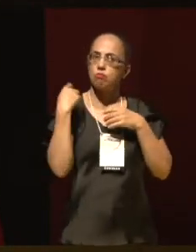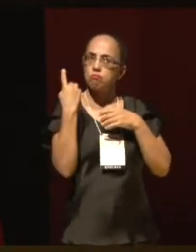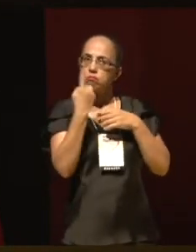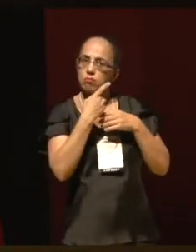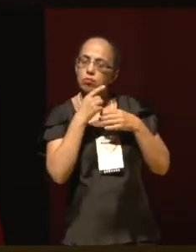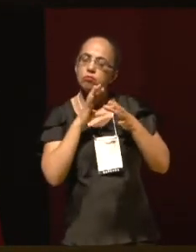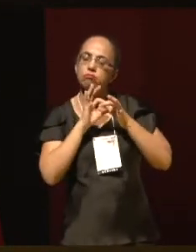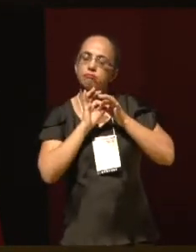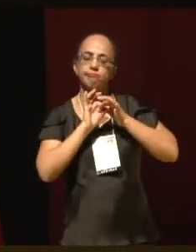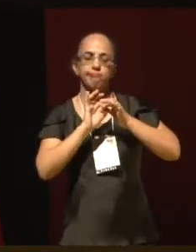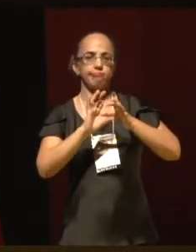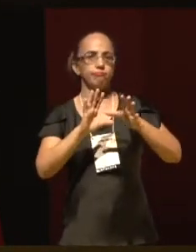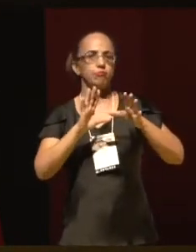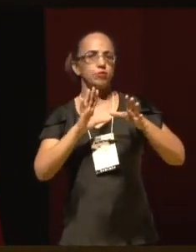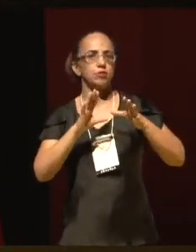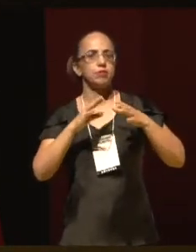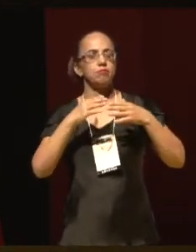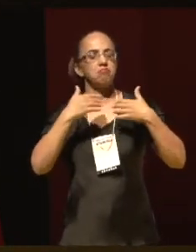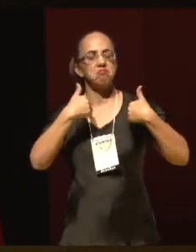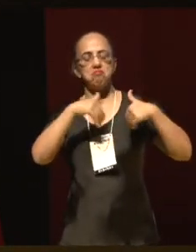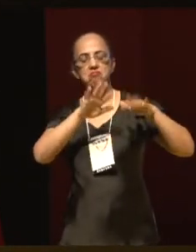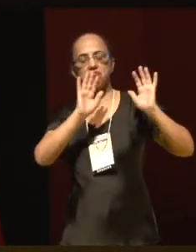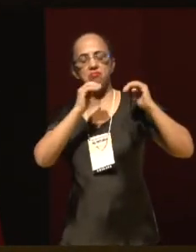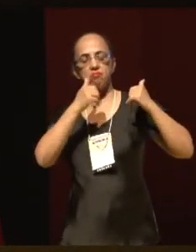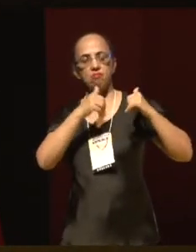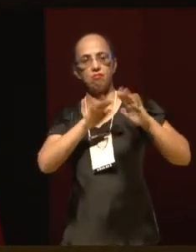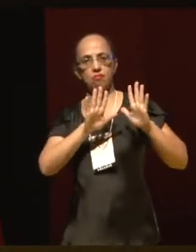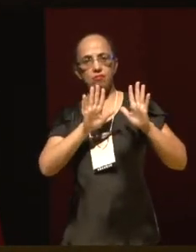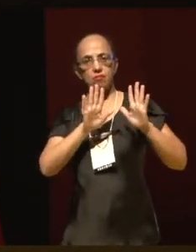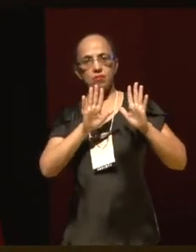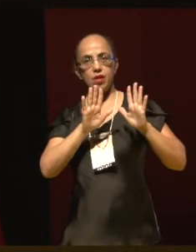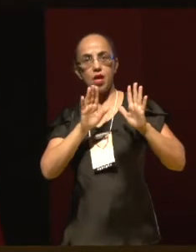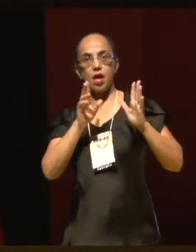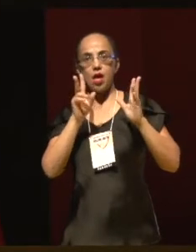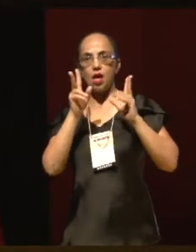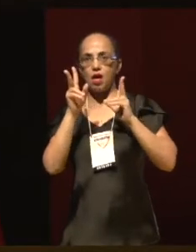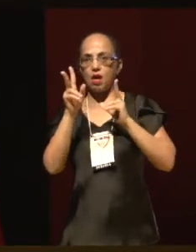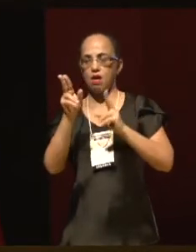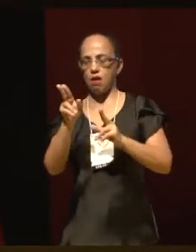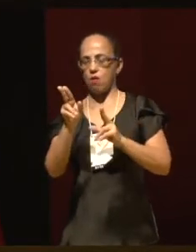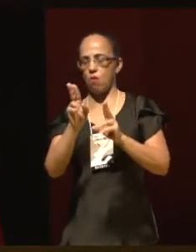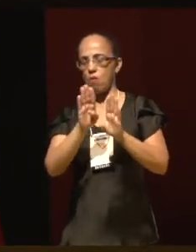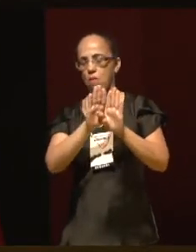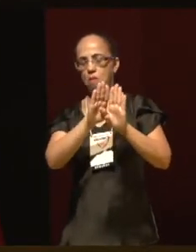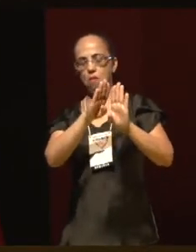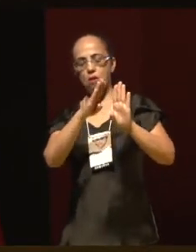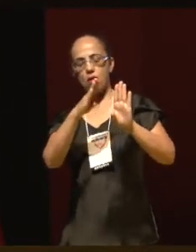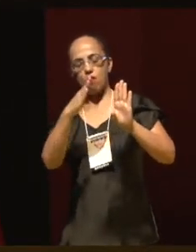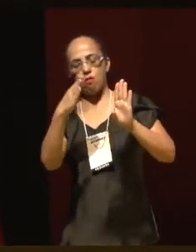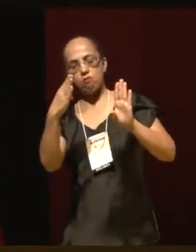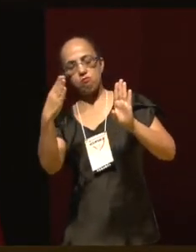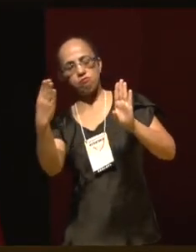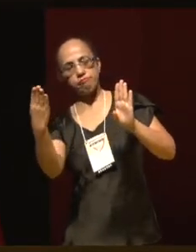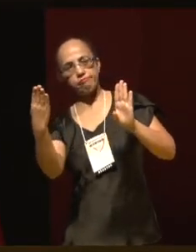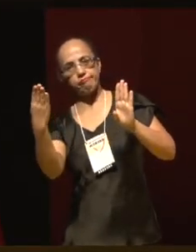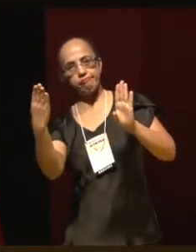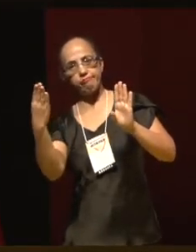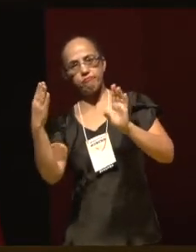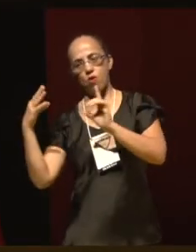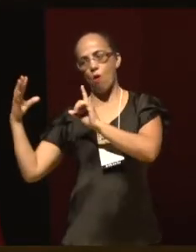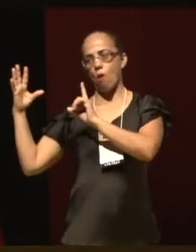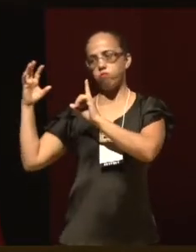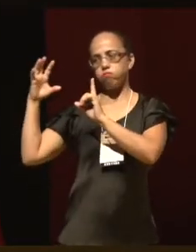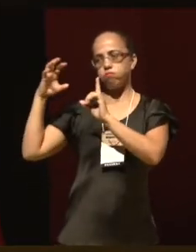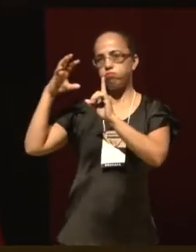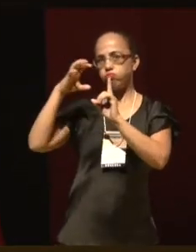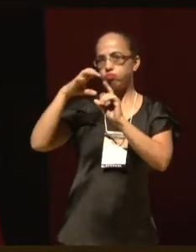por nossos impulsos, então estamos dando a primeira porta de entrada para entidades influenciar-nos.